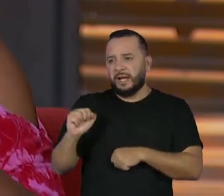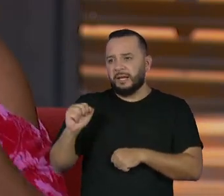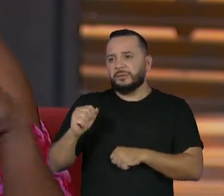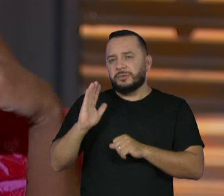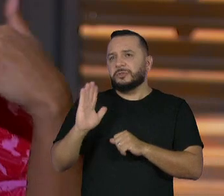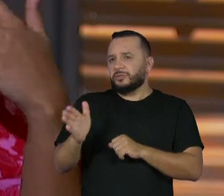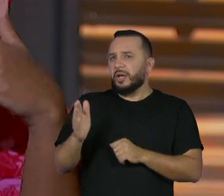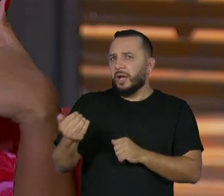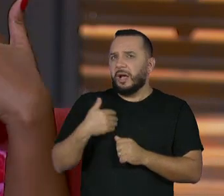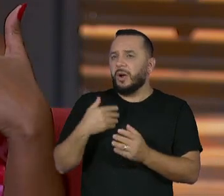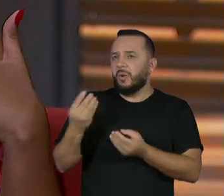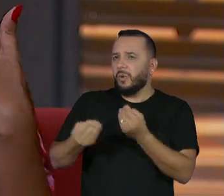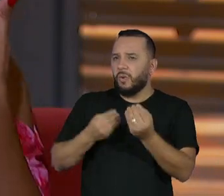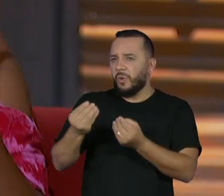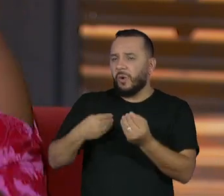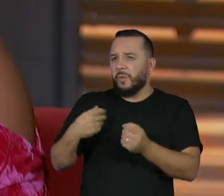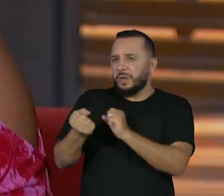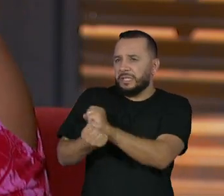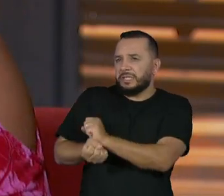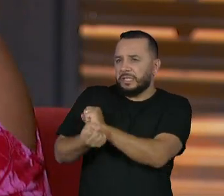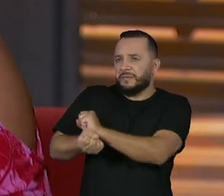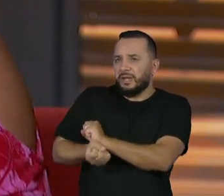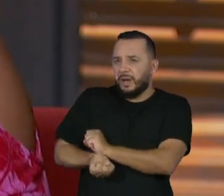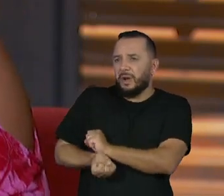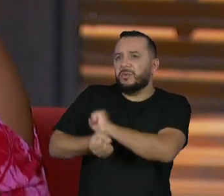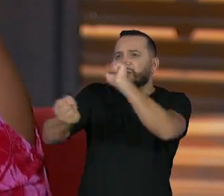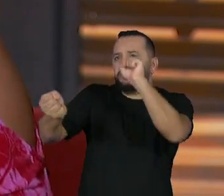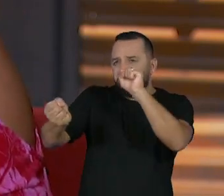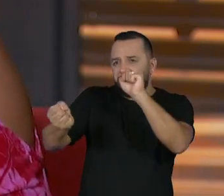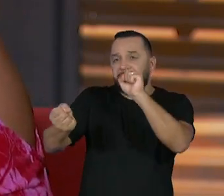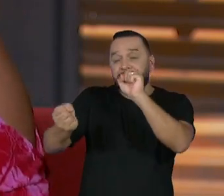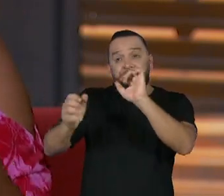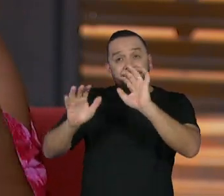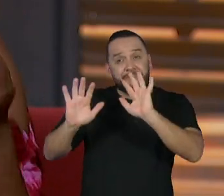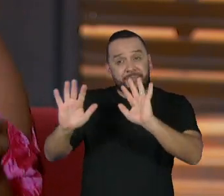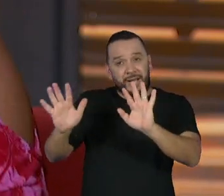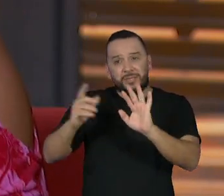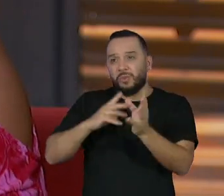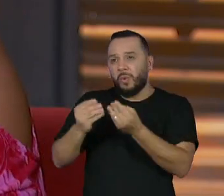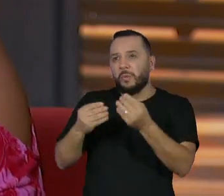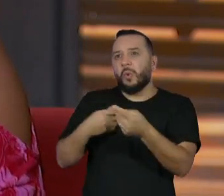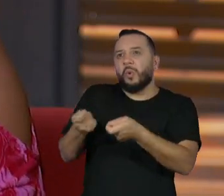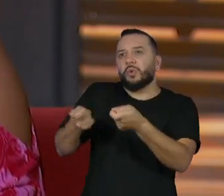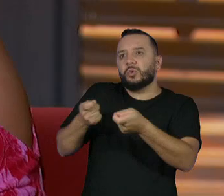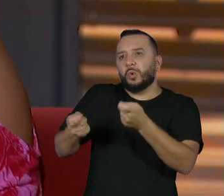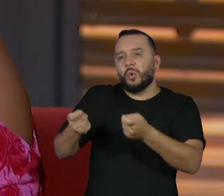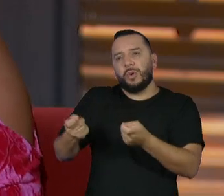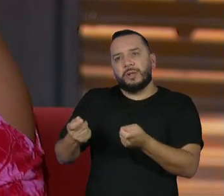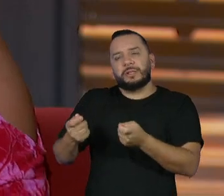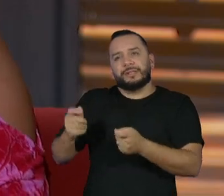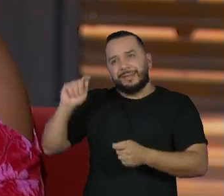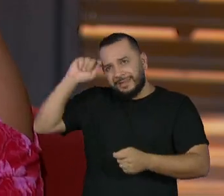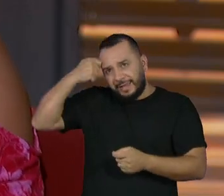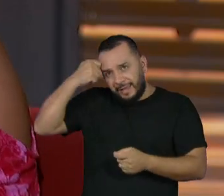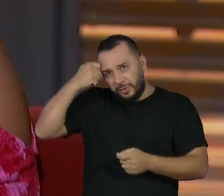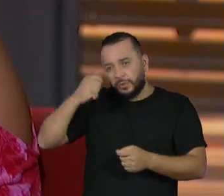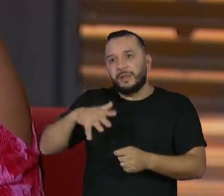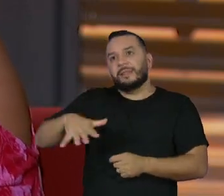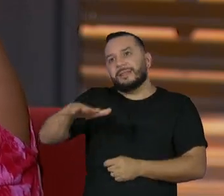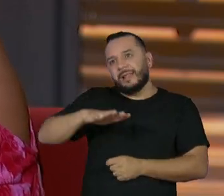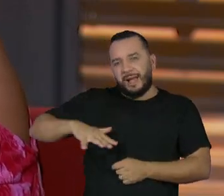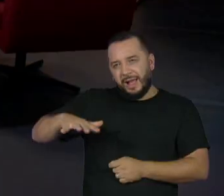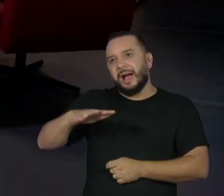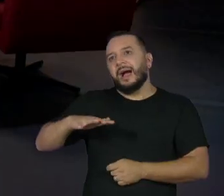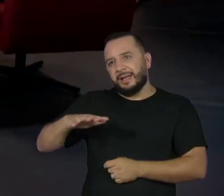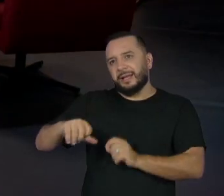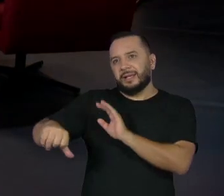como foi construído um processo de controle dos corpos negros através tanto do nosso sistema de justiça criminal quanto do nosso sistema de